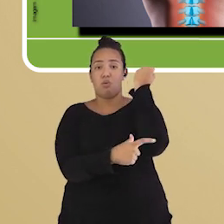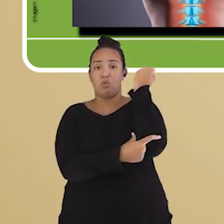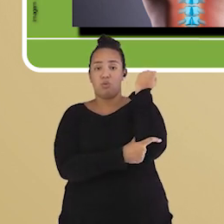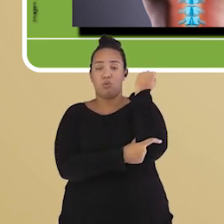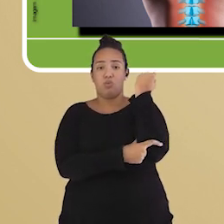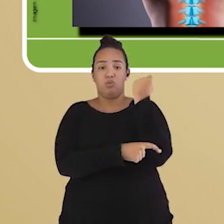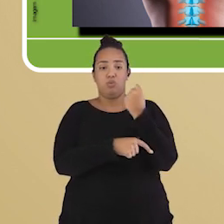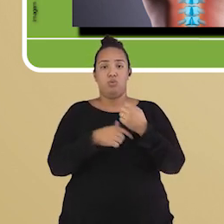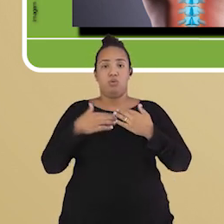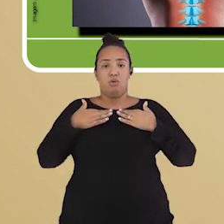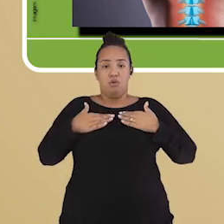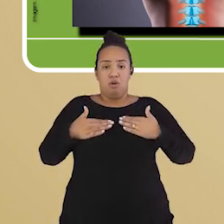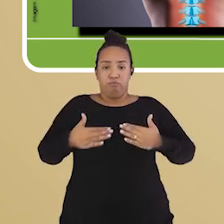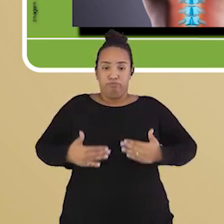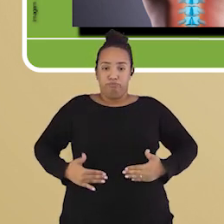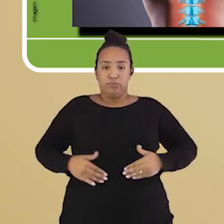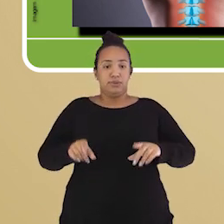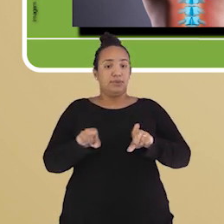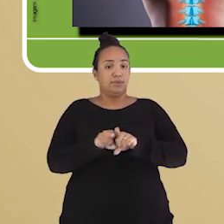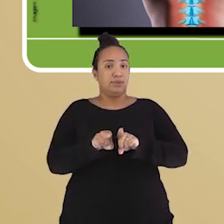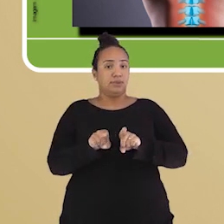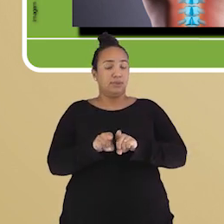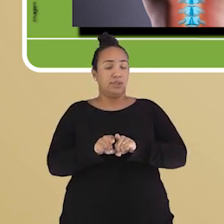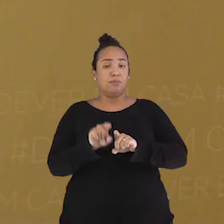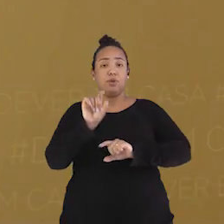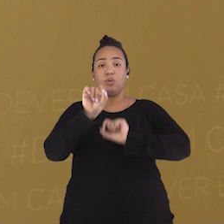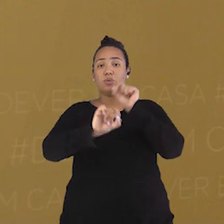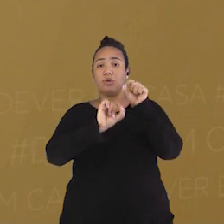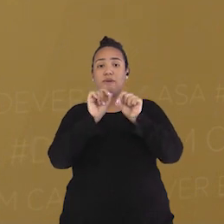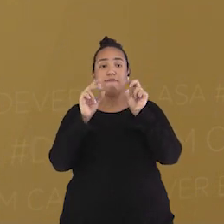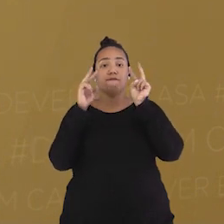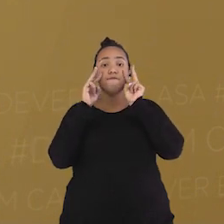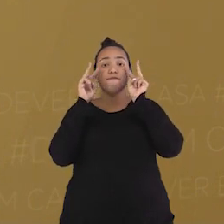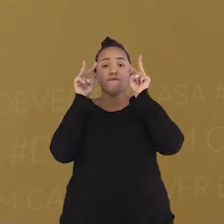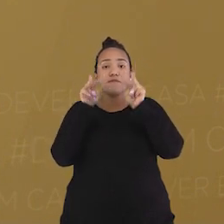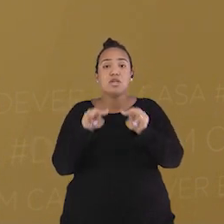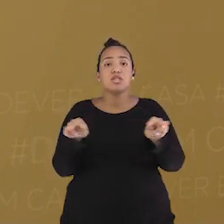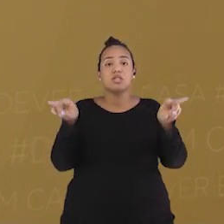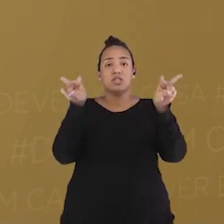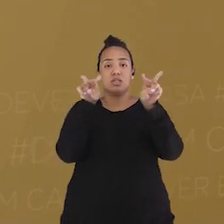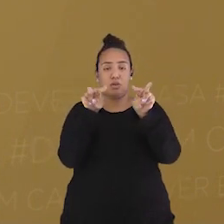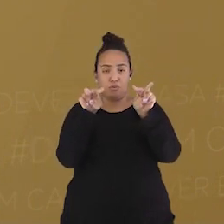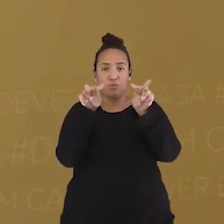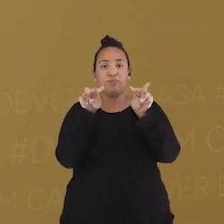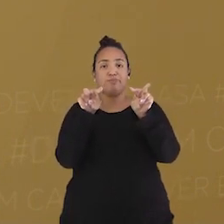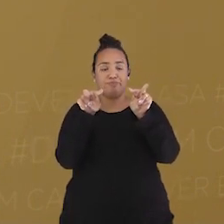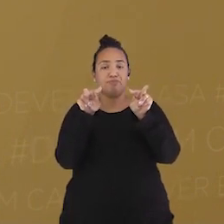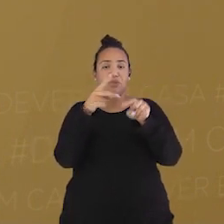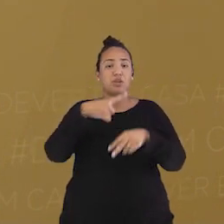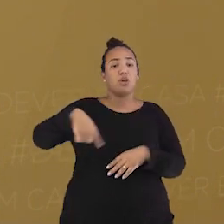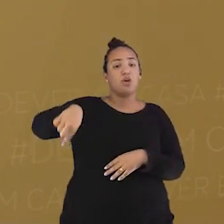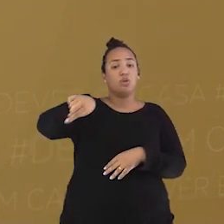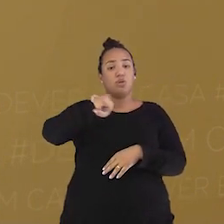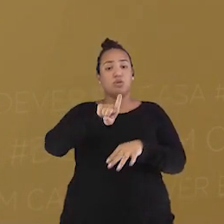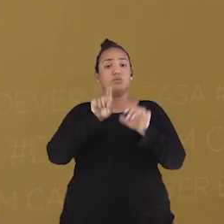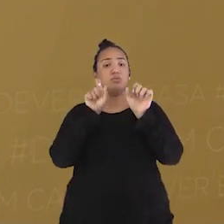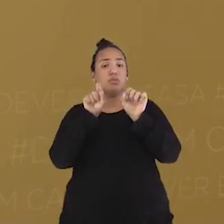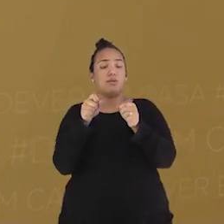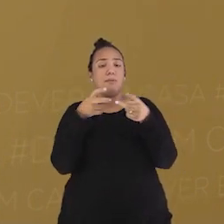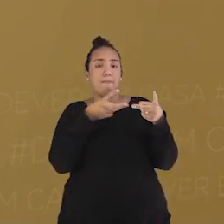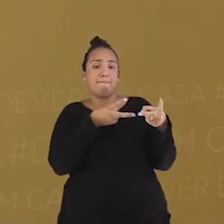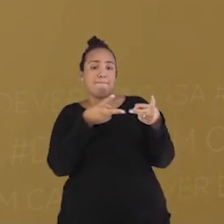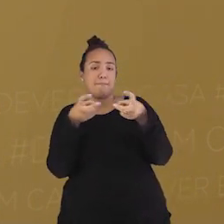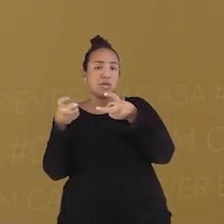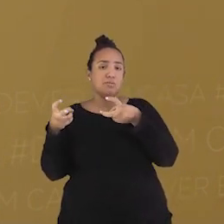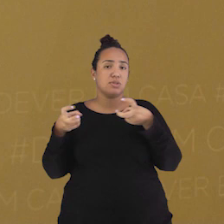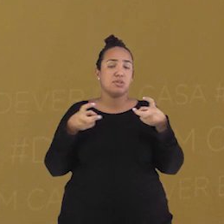locomoção bípede. Também usar a visão binocular frontal para garantir a maior